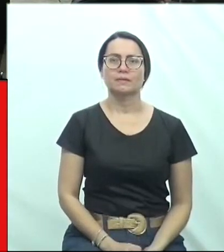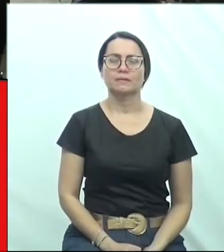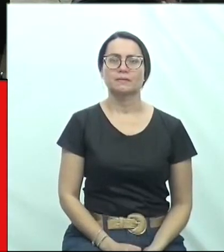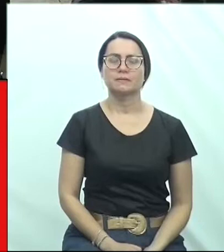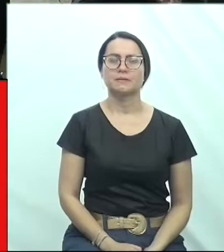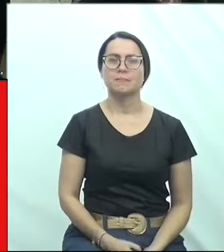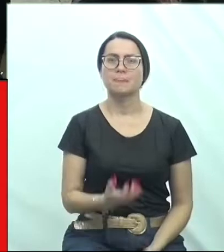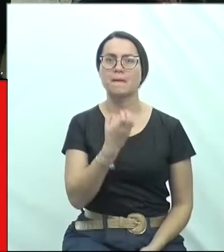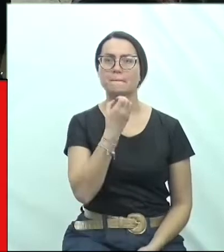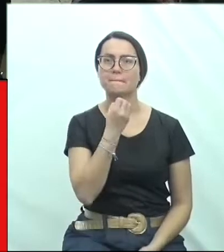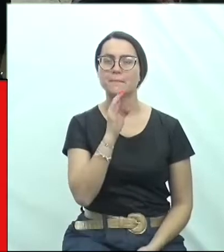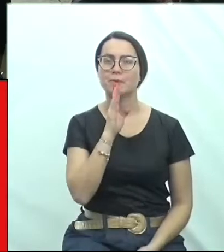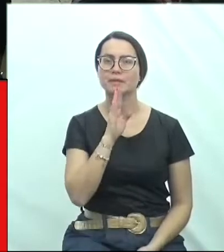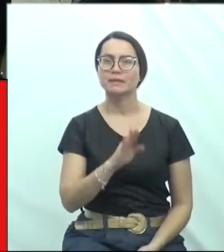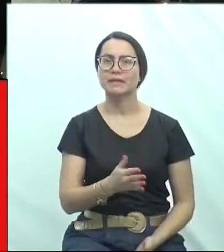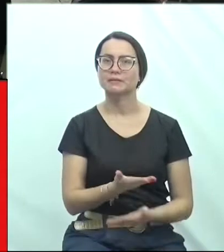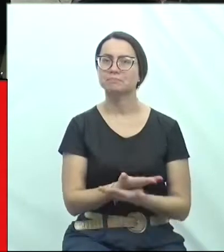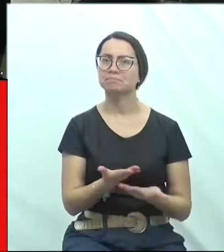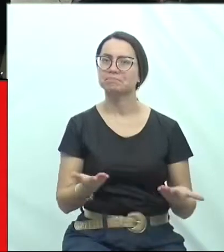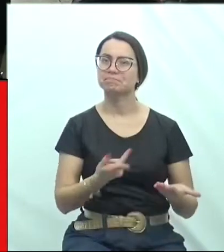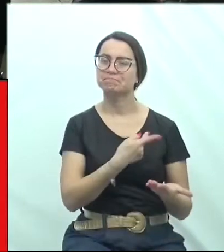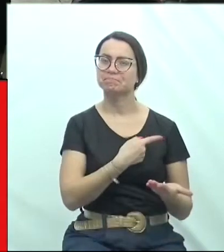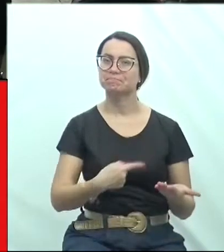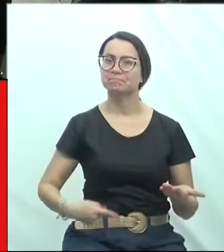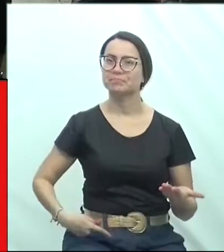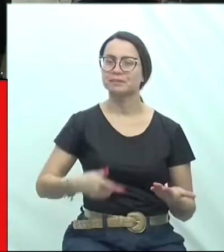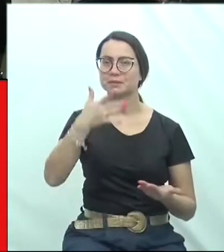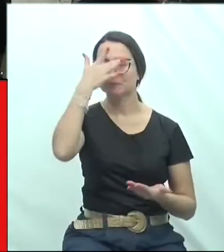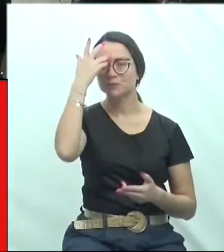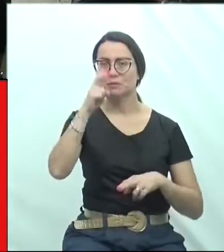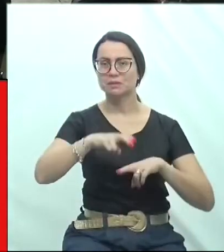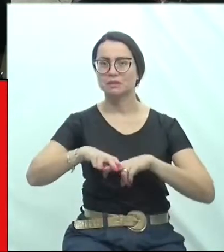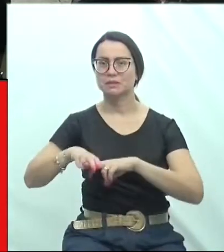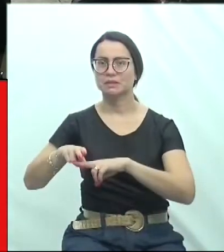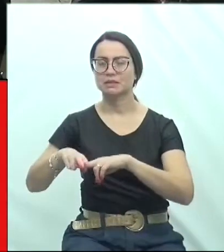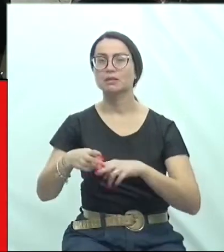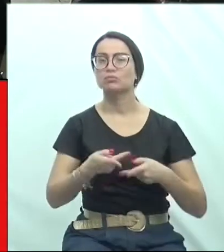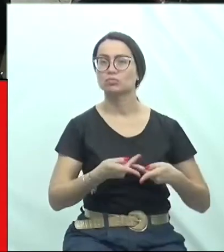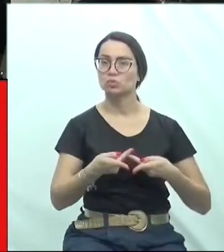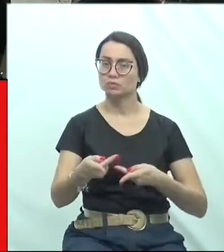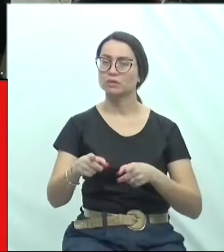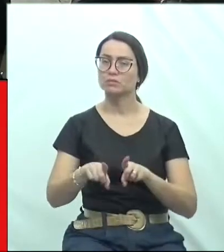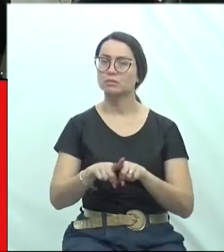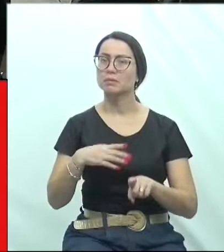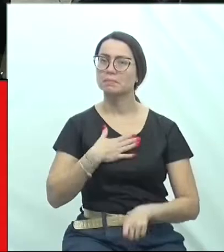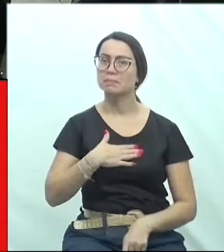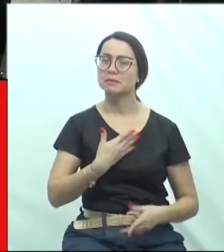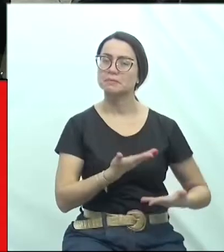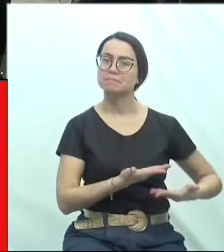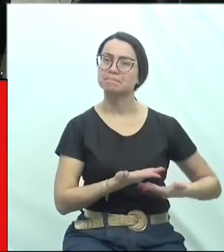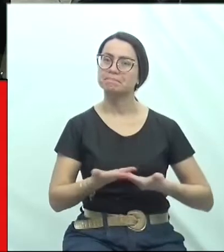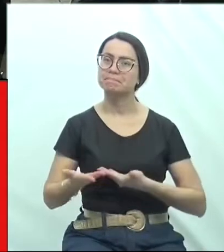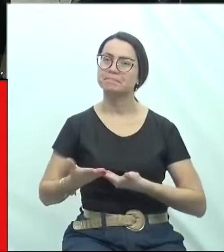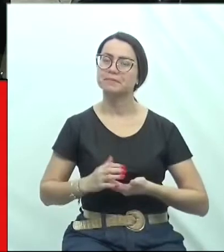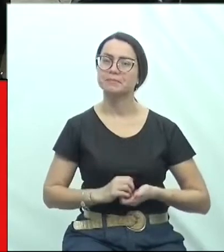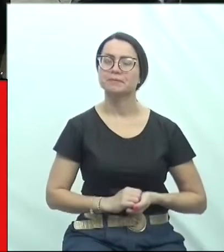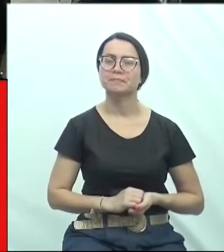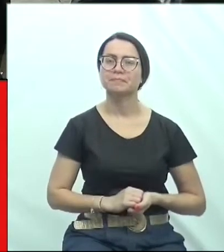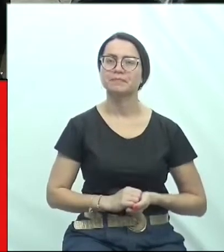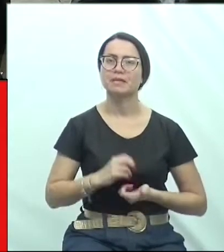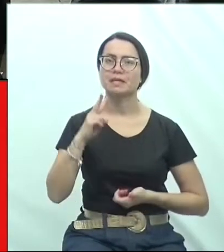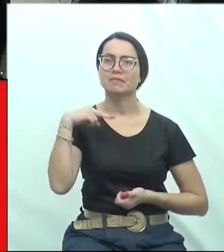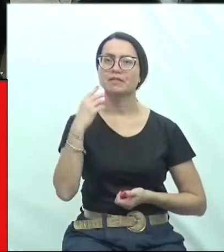Boa tarde, senhora presidente, demais membros que compõem a mesa, nossos convidados, prazer recebê-los, vereadora, vereadores, todos que nos